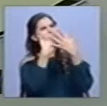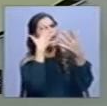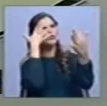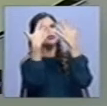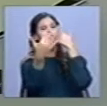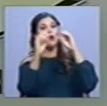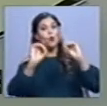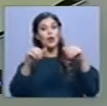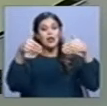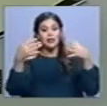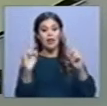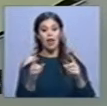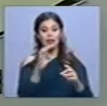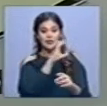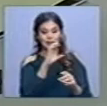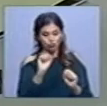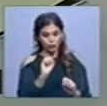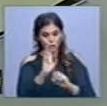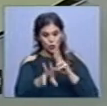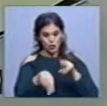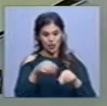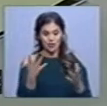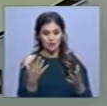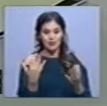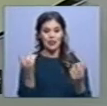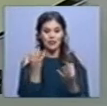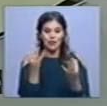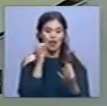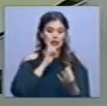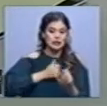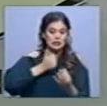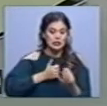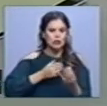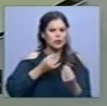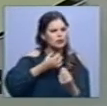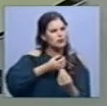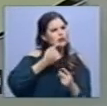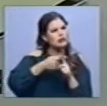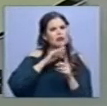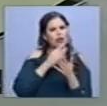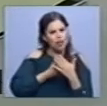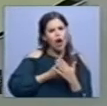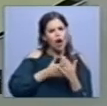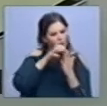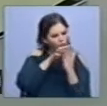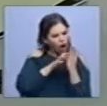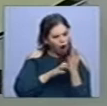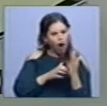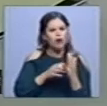início da ciência moderna. E, portanto, é sobretudo um relato muitíssimo interessante,